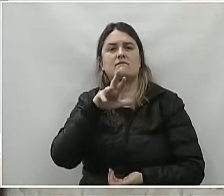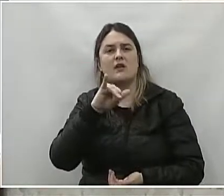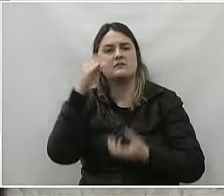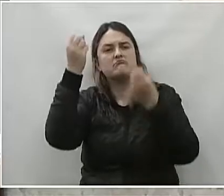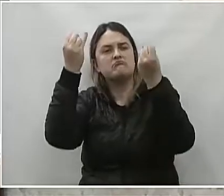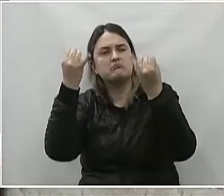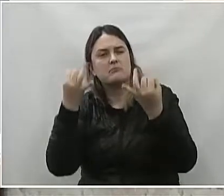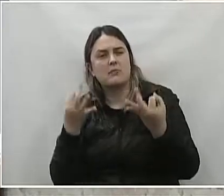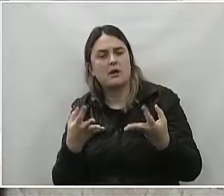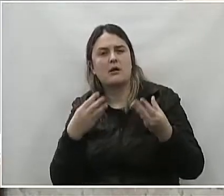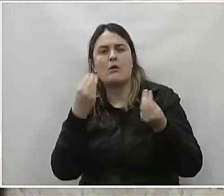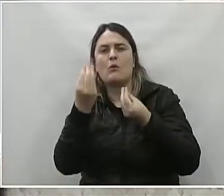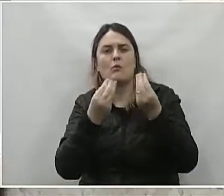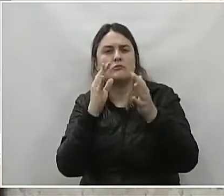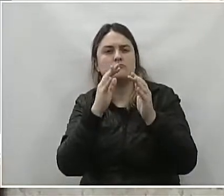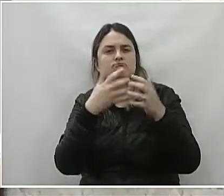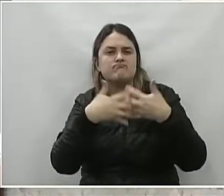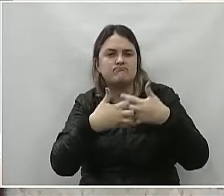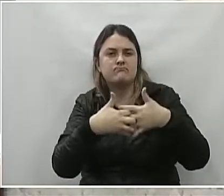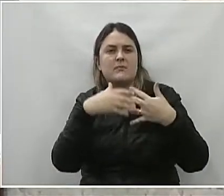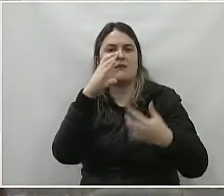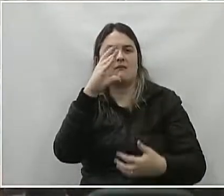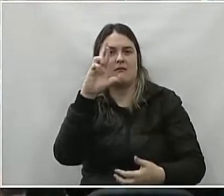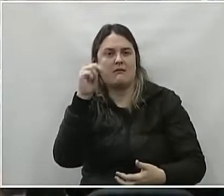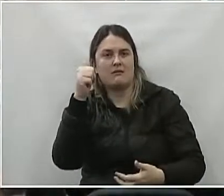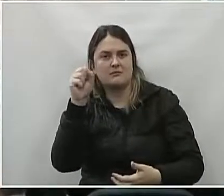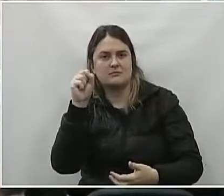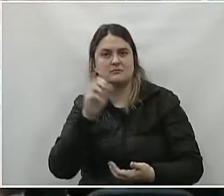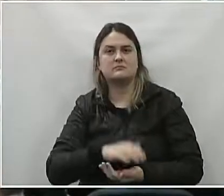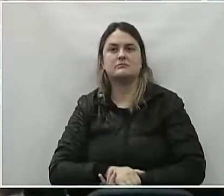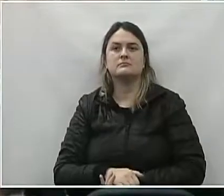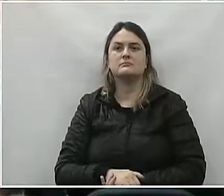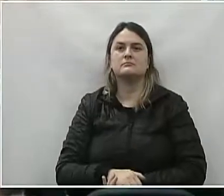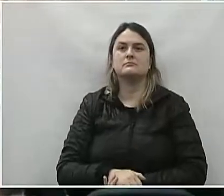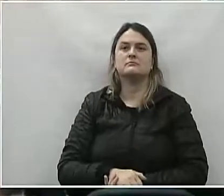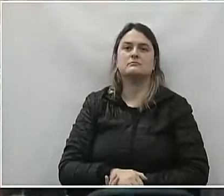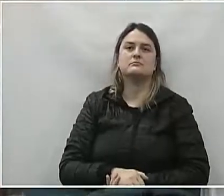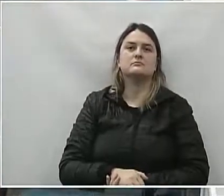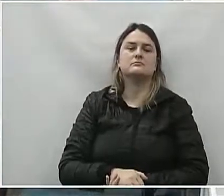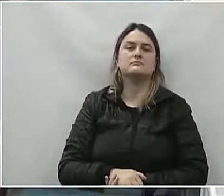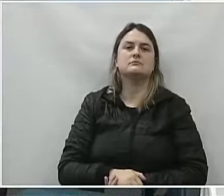falar sobre o CRAS do município de União da Vitória.